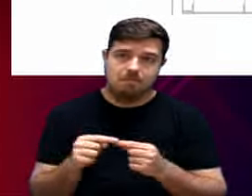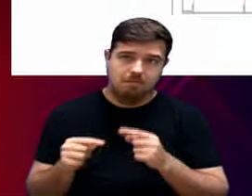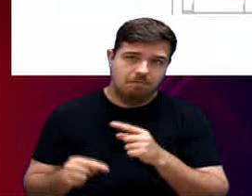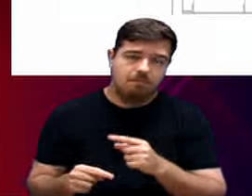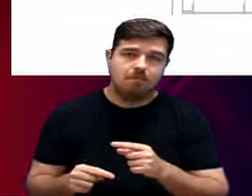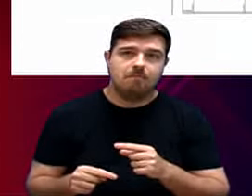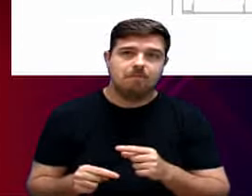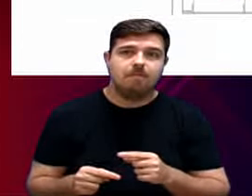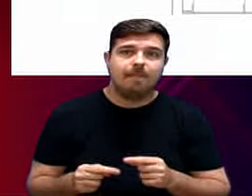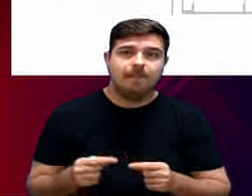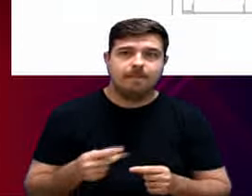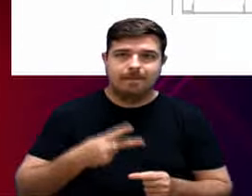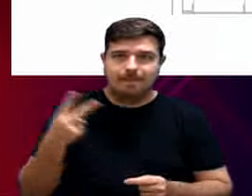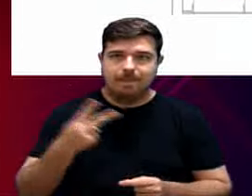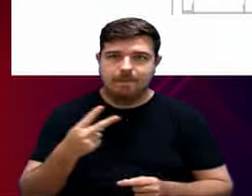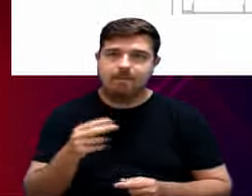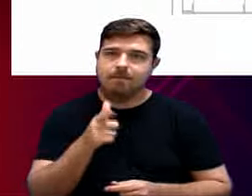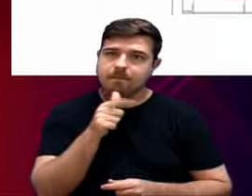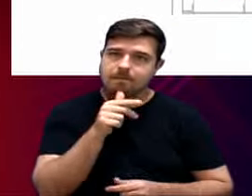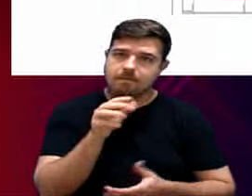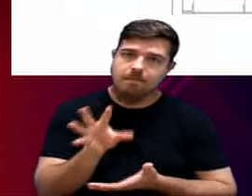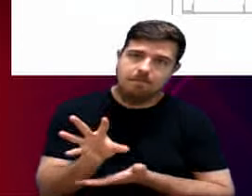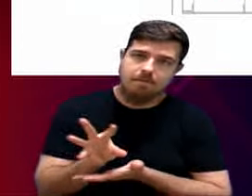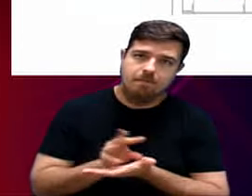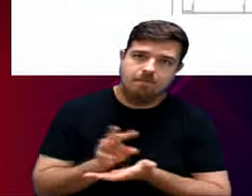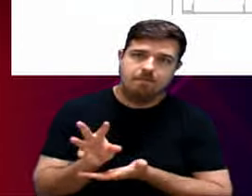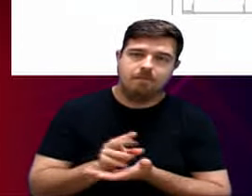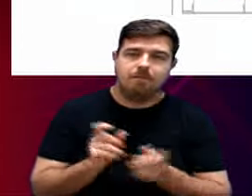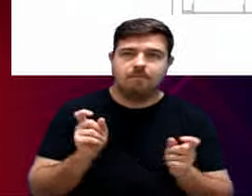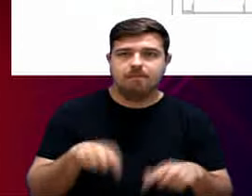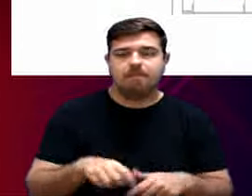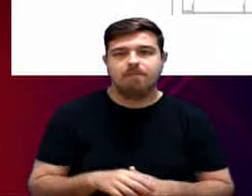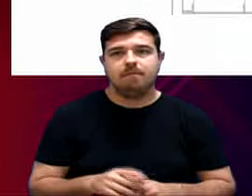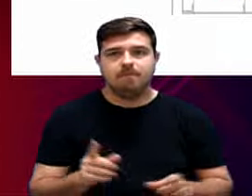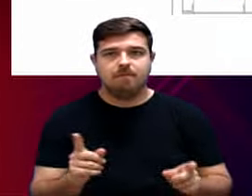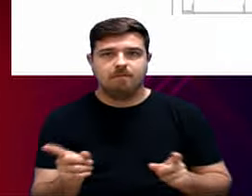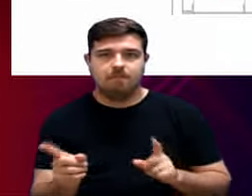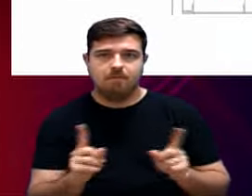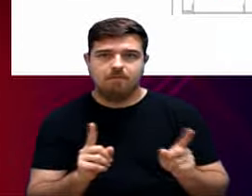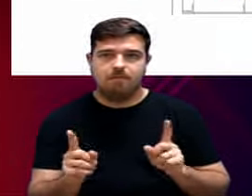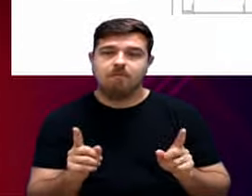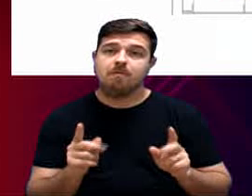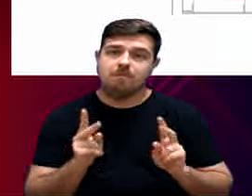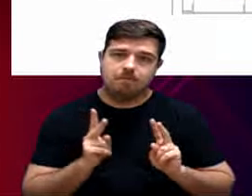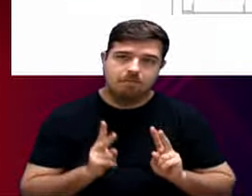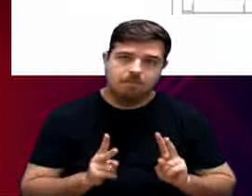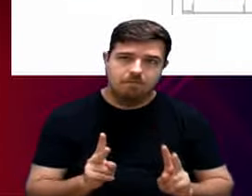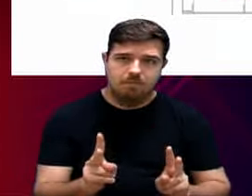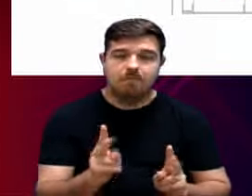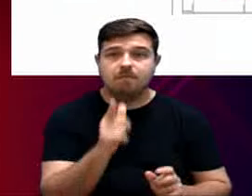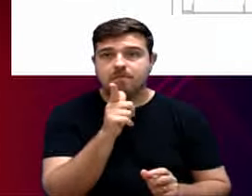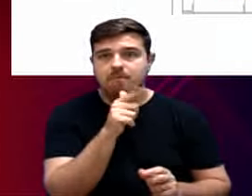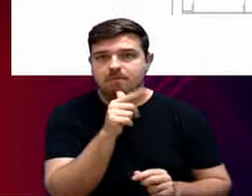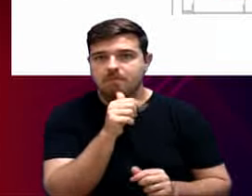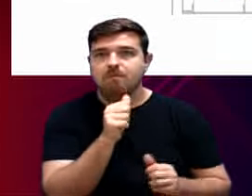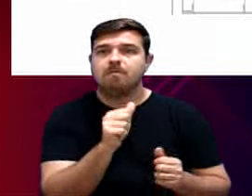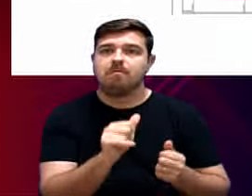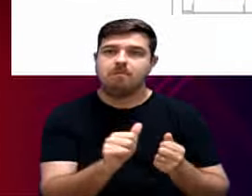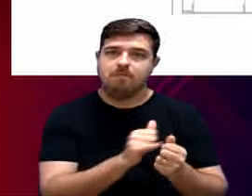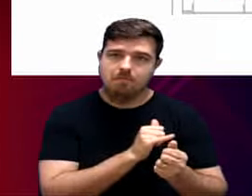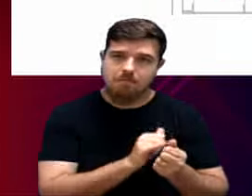backup de abastecimento de água e tanto uma quanto a outra e permanecem como Manancial